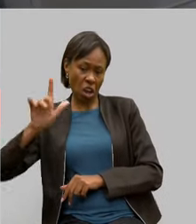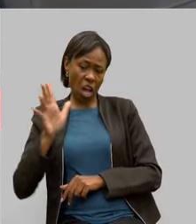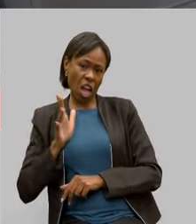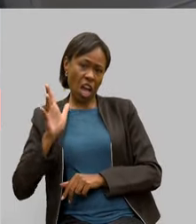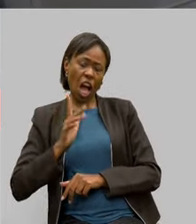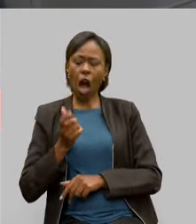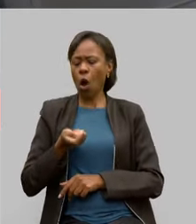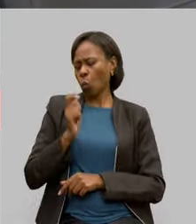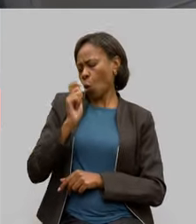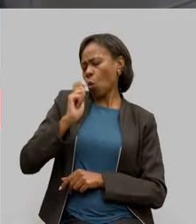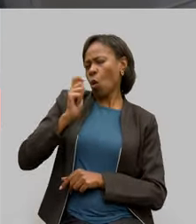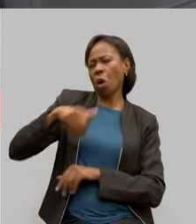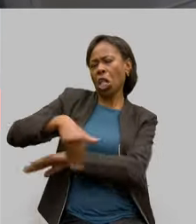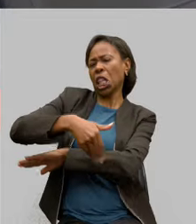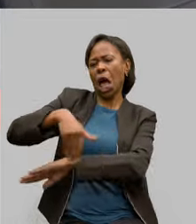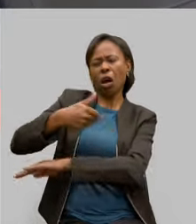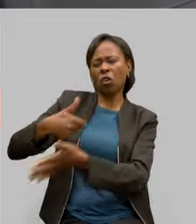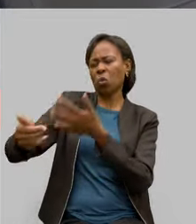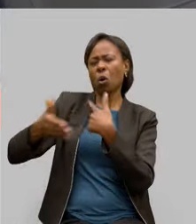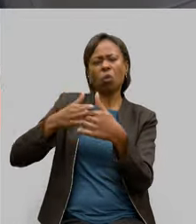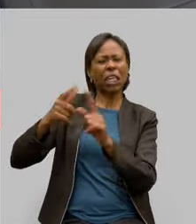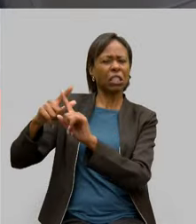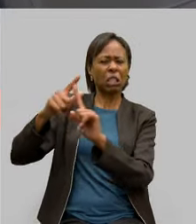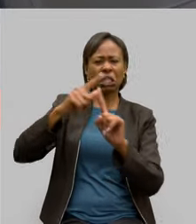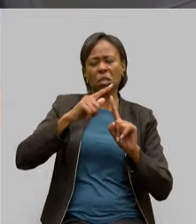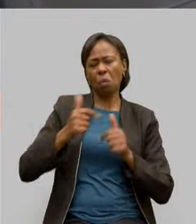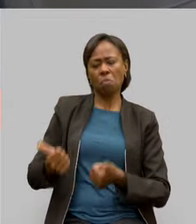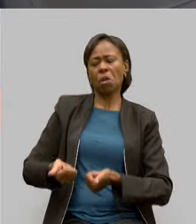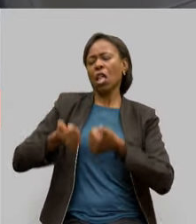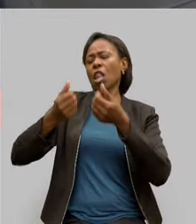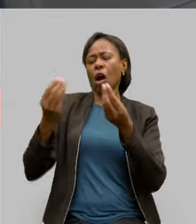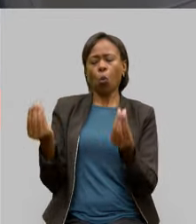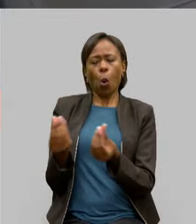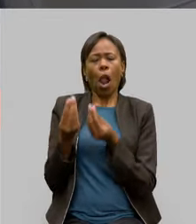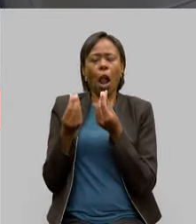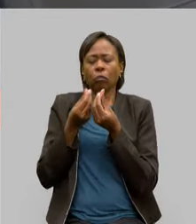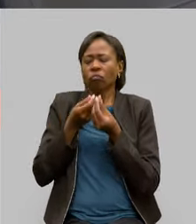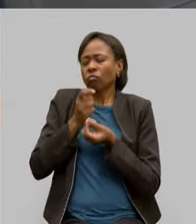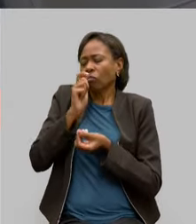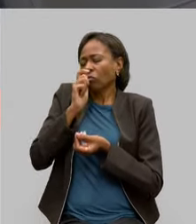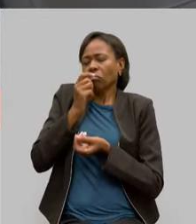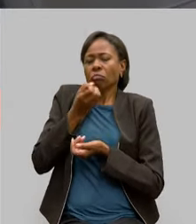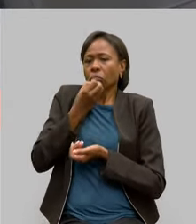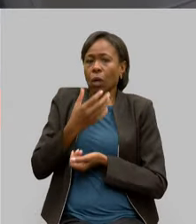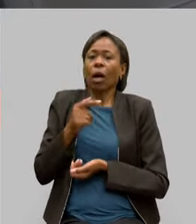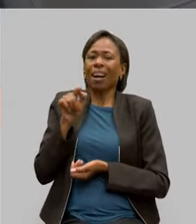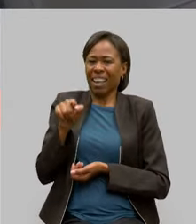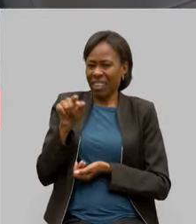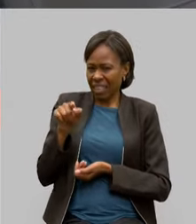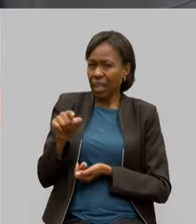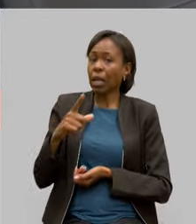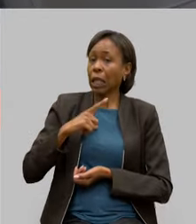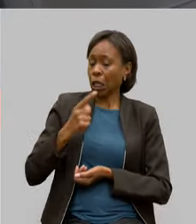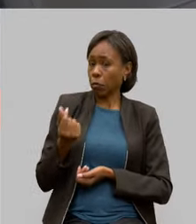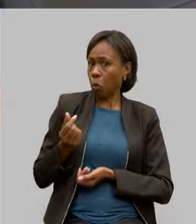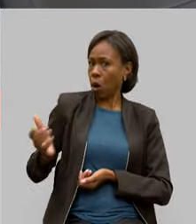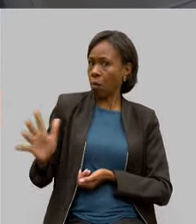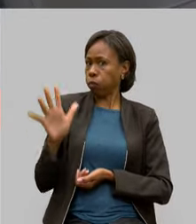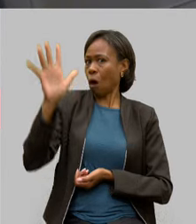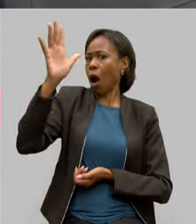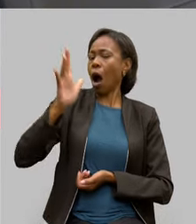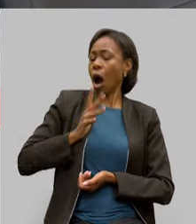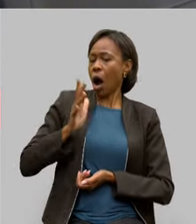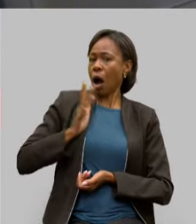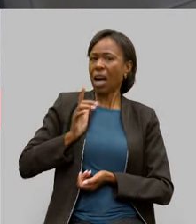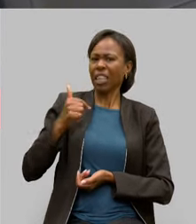livremente todos os tipos todos as de melhores qualidades né eu lido muito com o público de alto poder aquisitivo e com vivo com